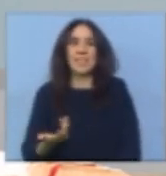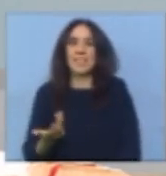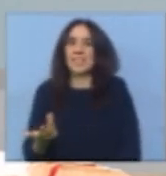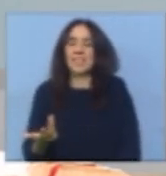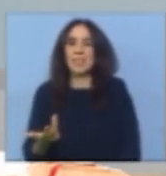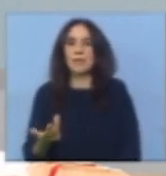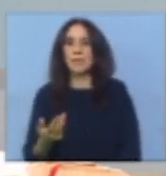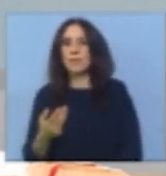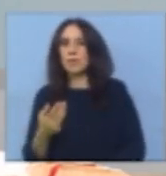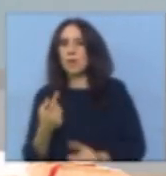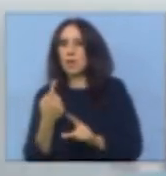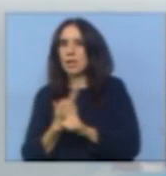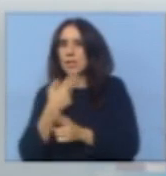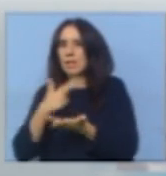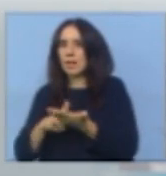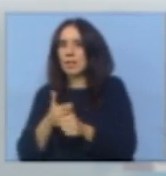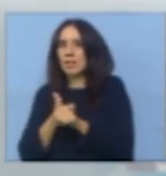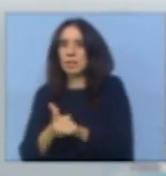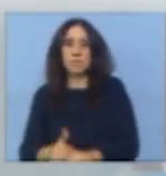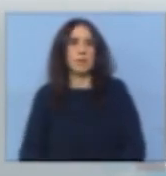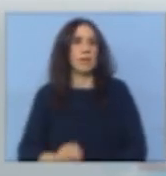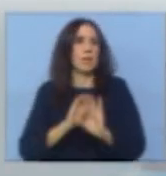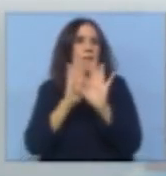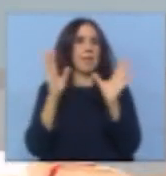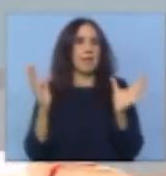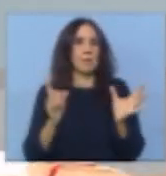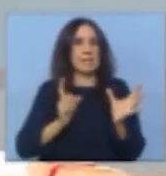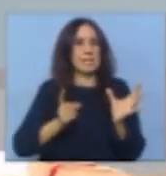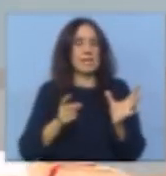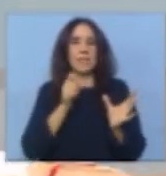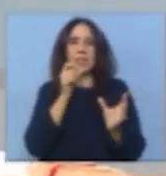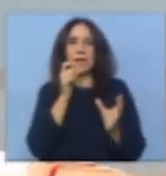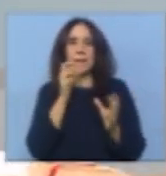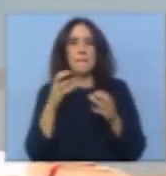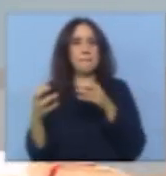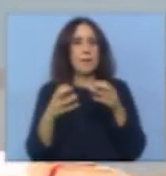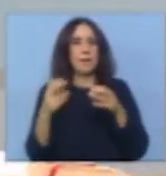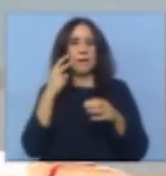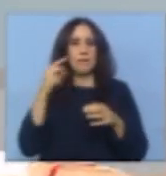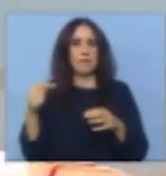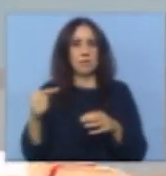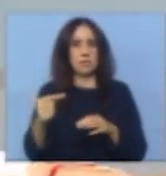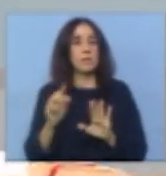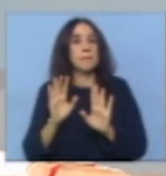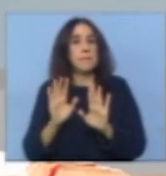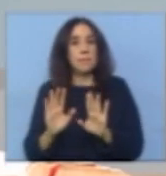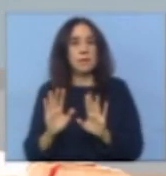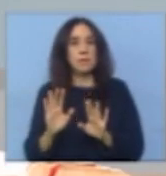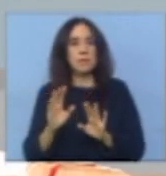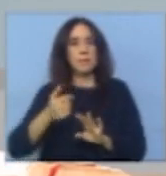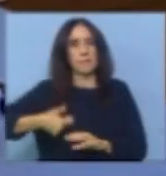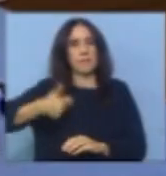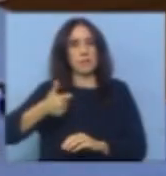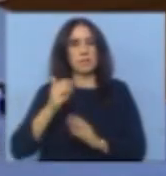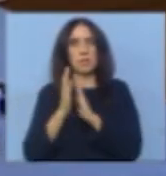e as igrejas... O apego a determinadas realidades. Claro, e determinar. Isto há aqui sempre uma tensão em vivência. Mas é a